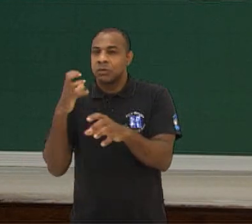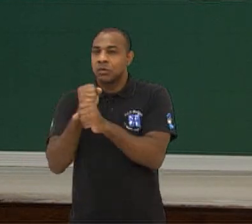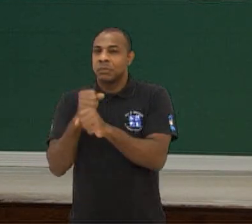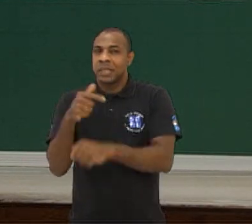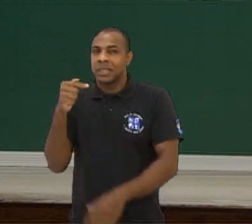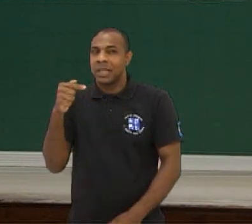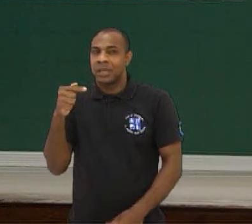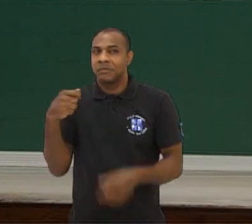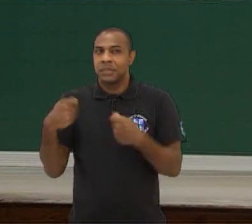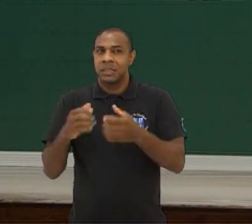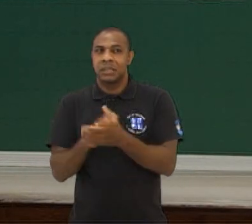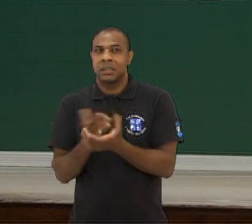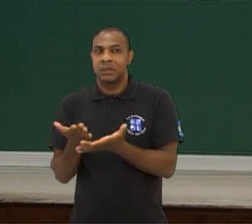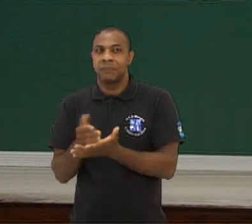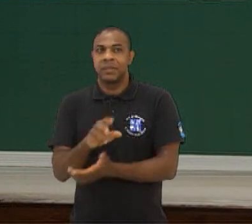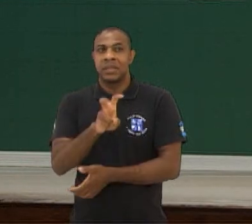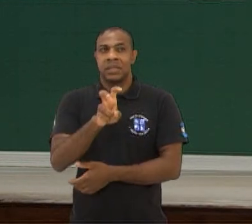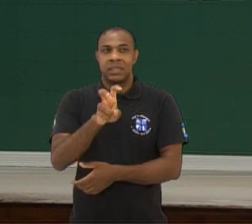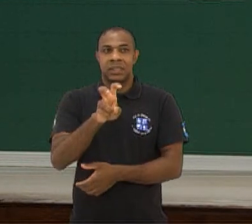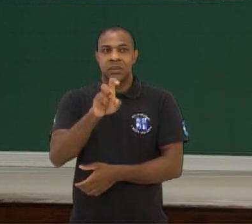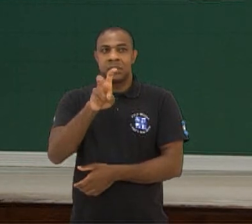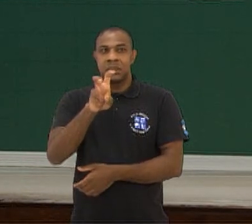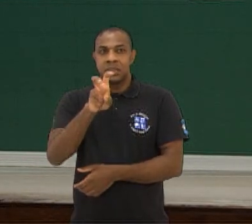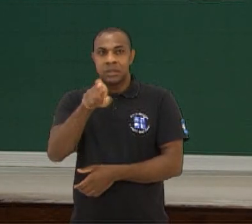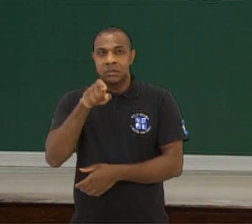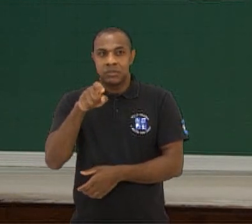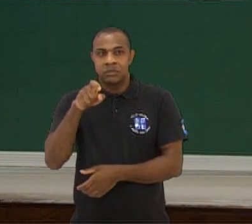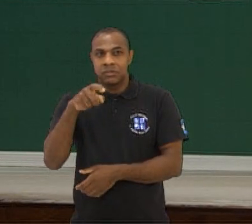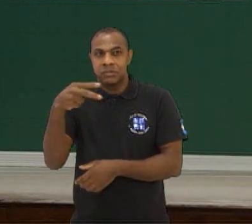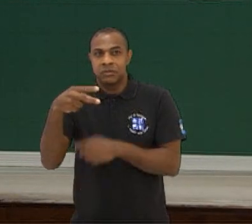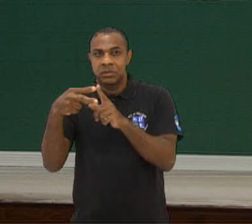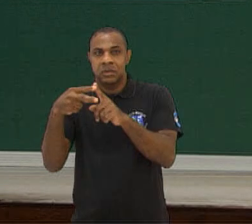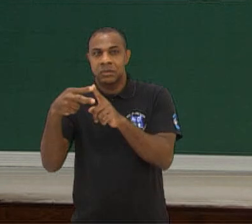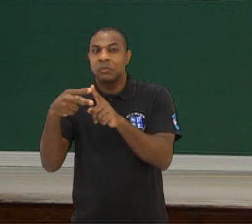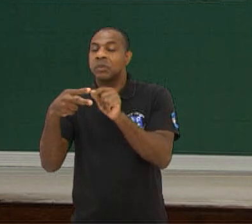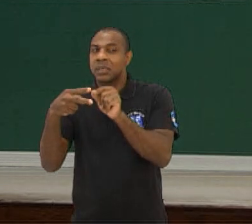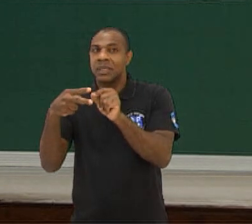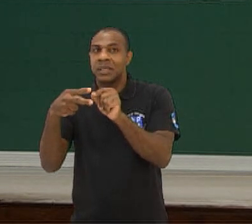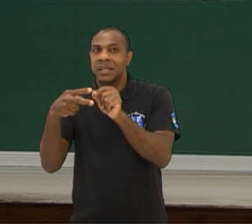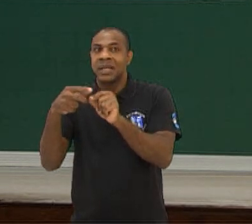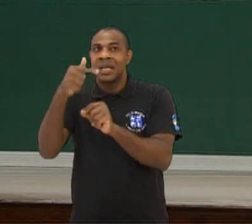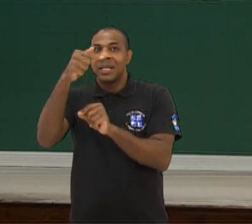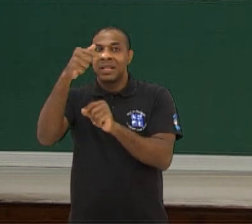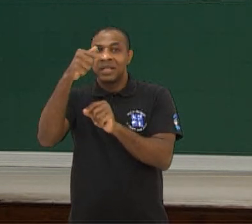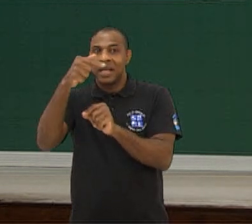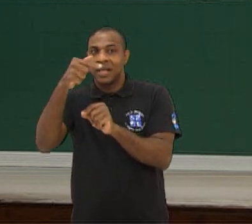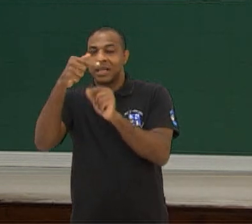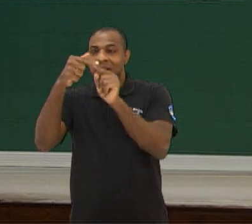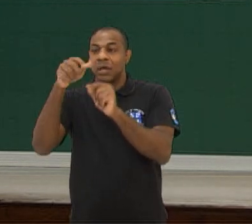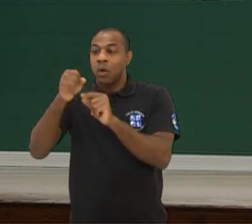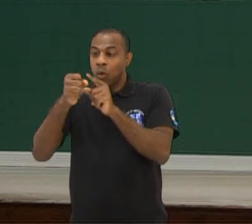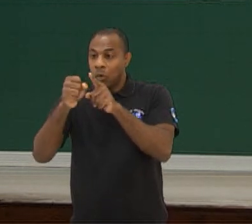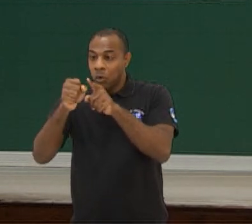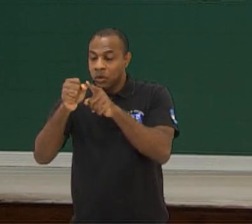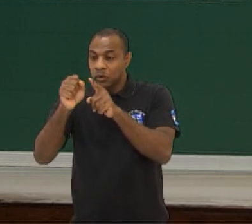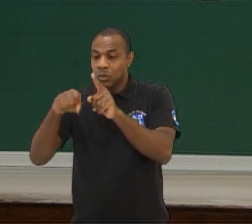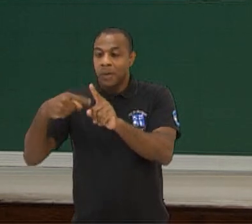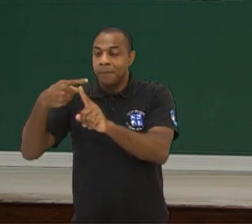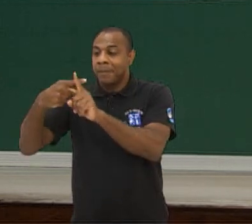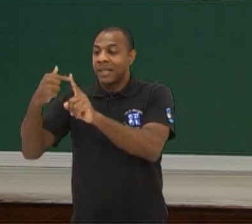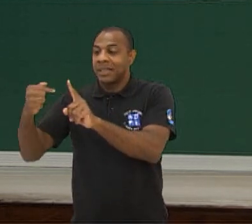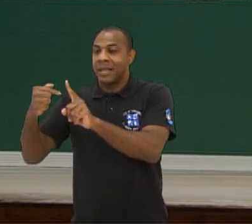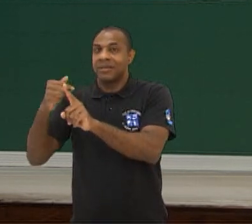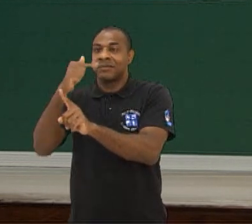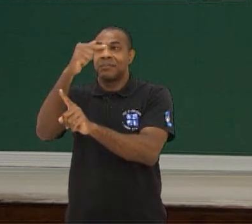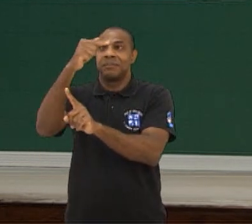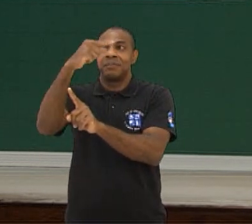professor. Isso. Então, eu somo 7. 8 mais 7, 15. 5x está